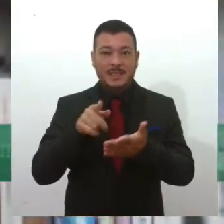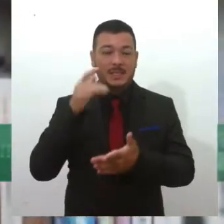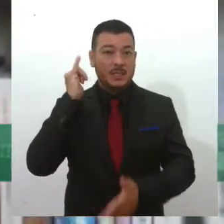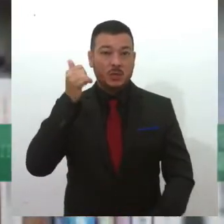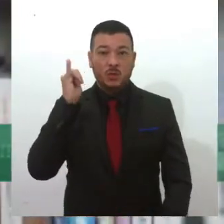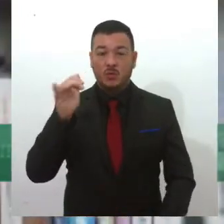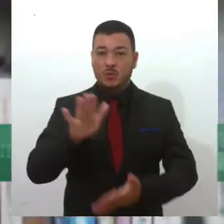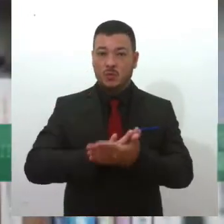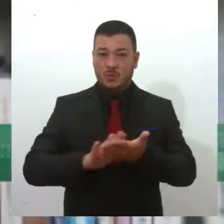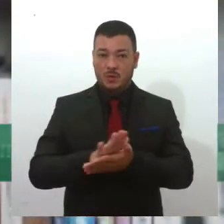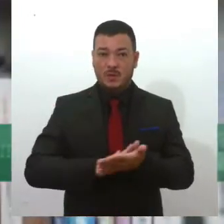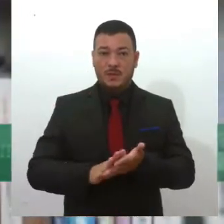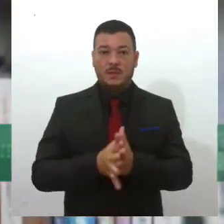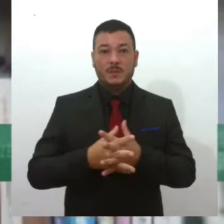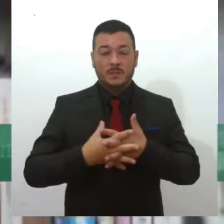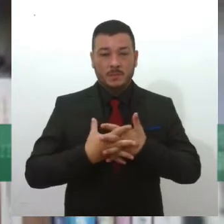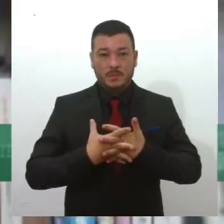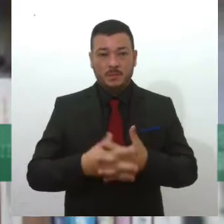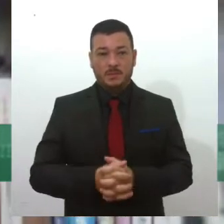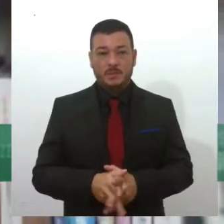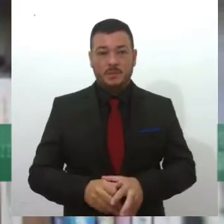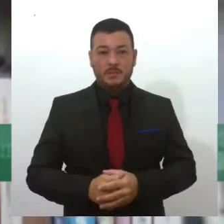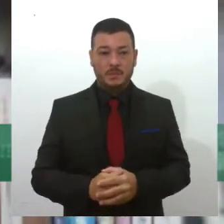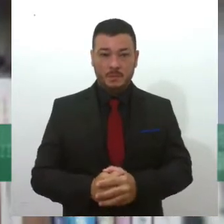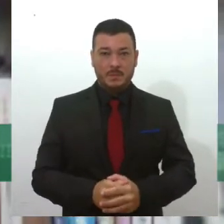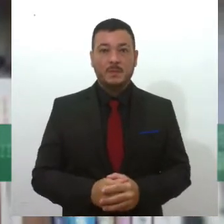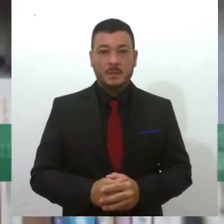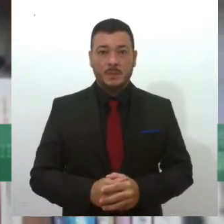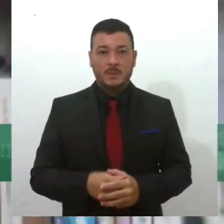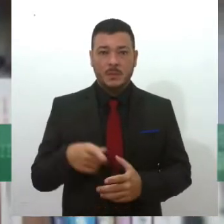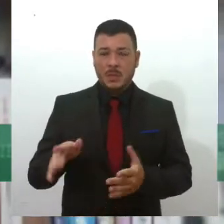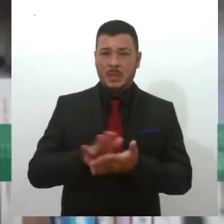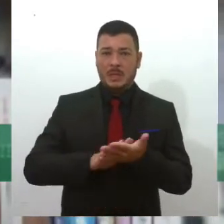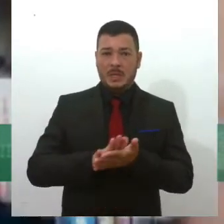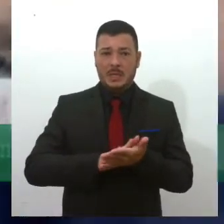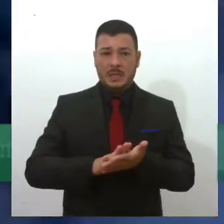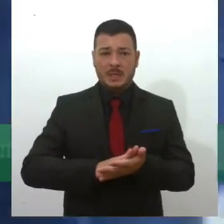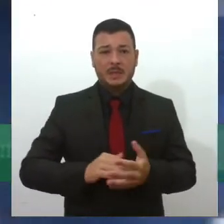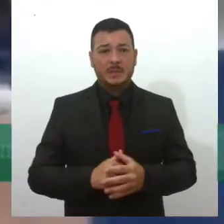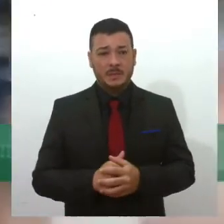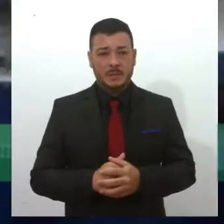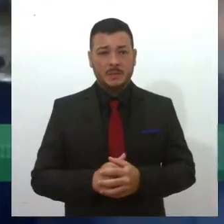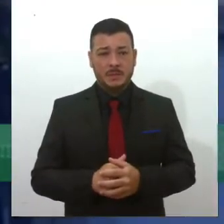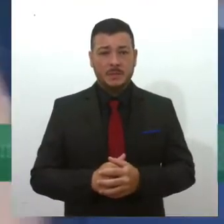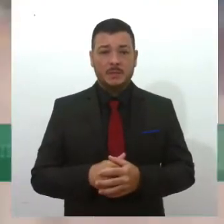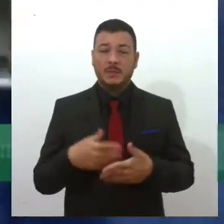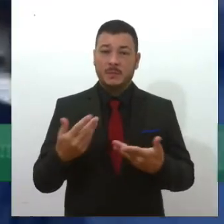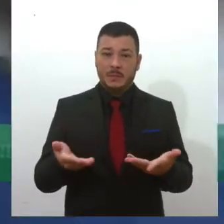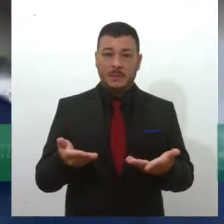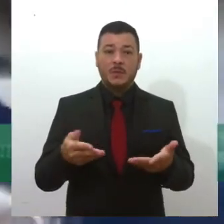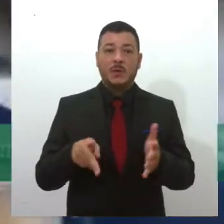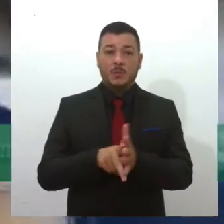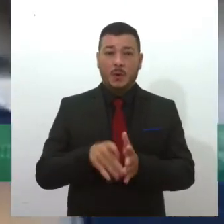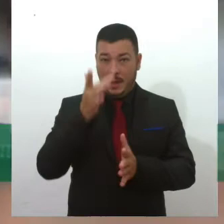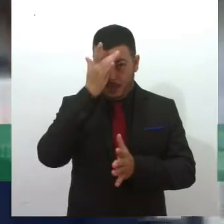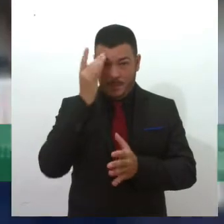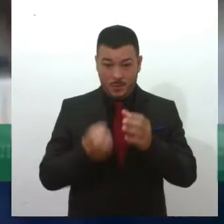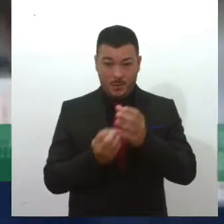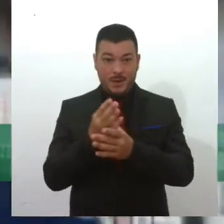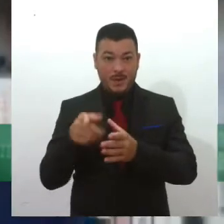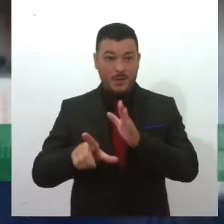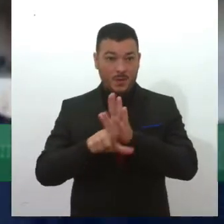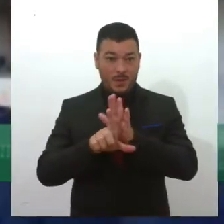discursos referentes a essa lei. Não ouvi nenhum falar a respeito disso. Que o próprio elaborador da lei